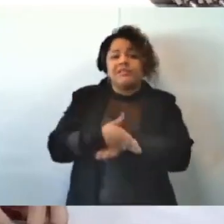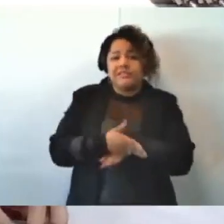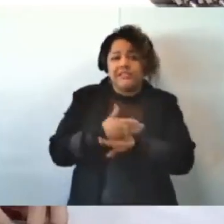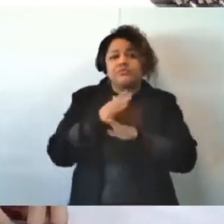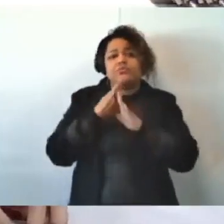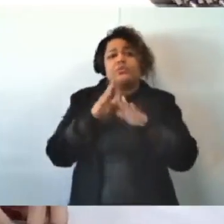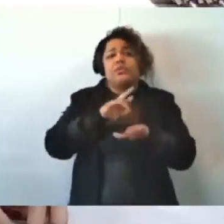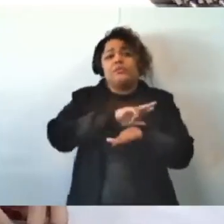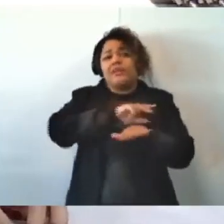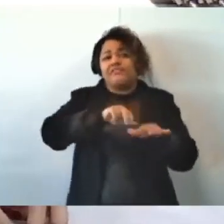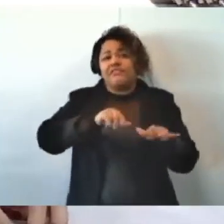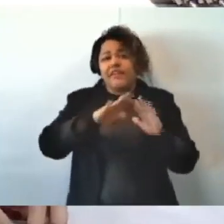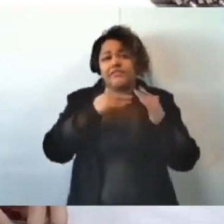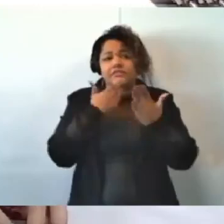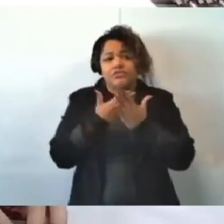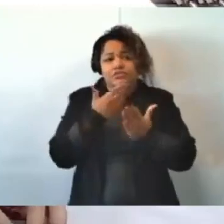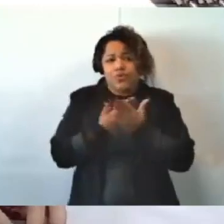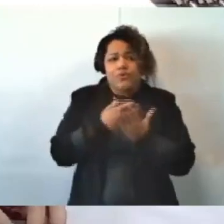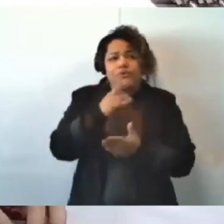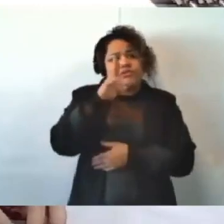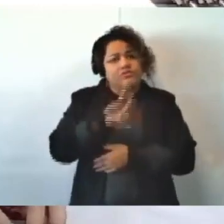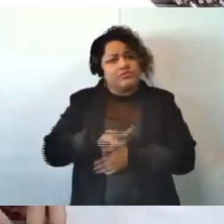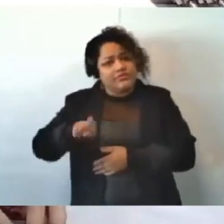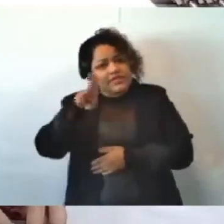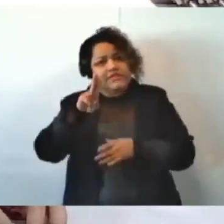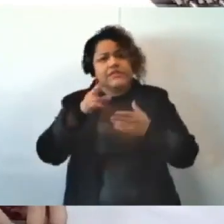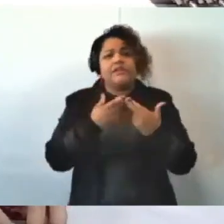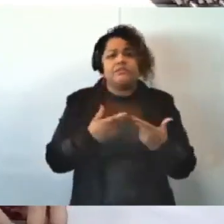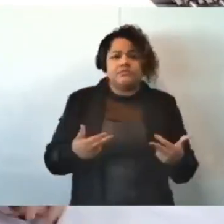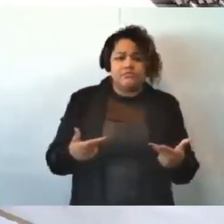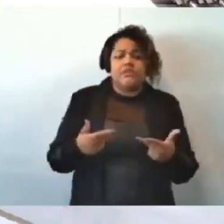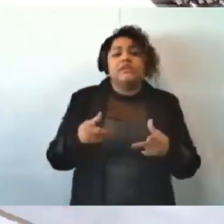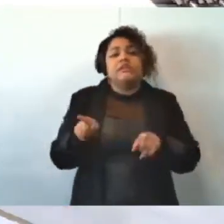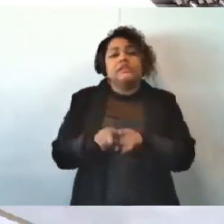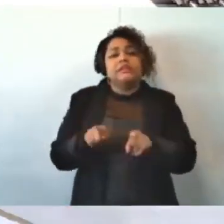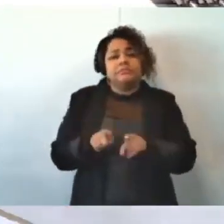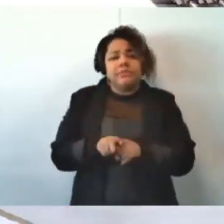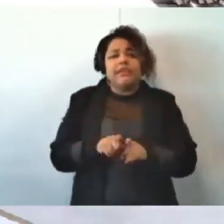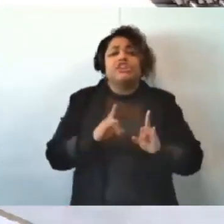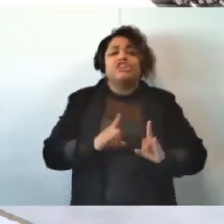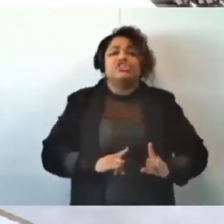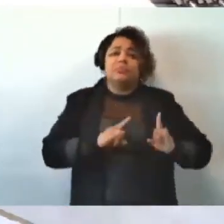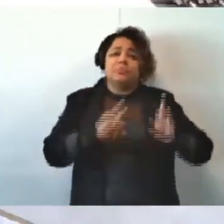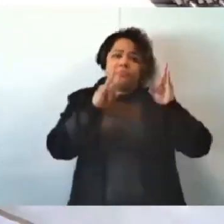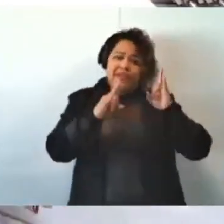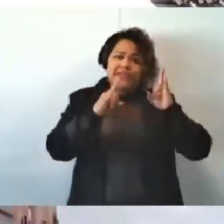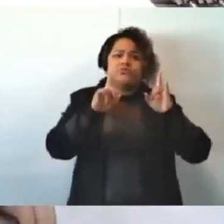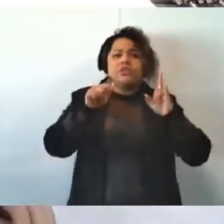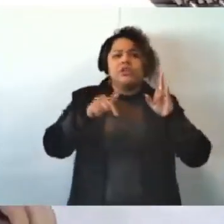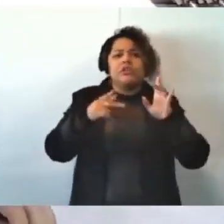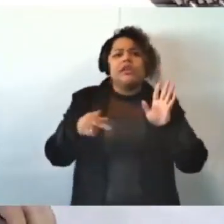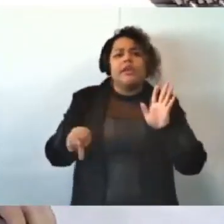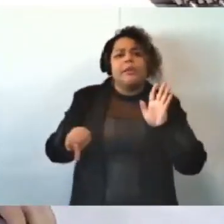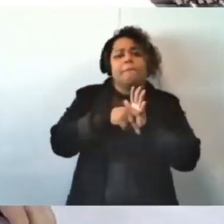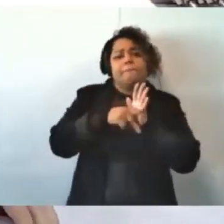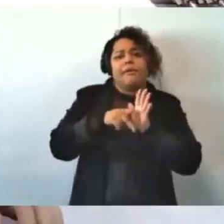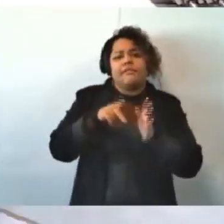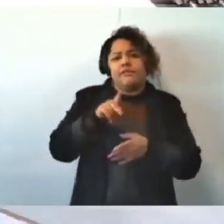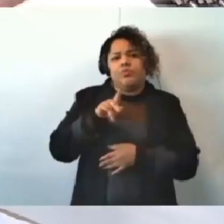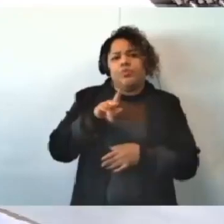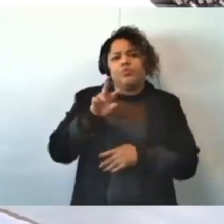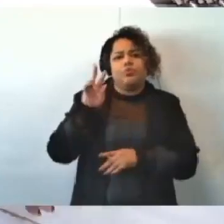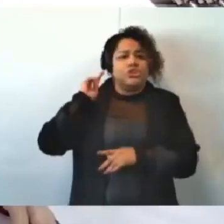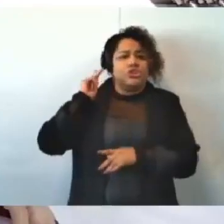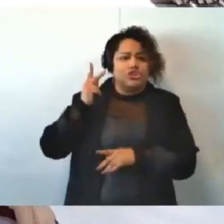dos inúmeros imóveis tombados que preservam a nossa história. Irei expor um breve resumo aonde meus vizinhos aqui presentes